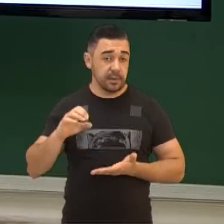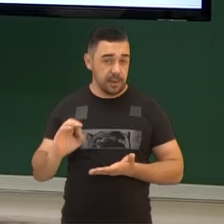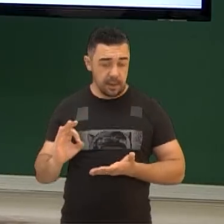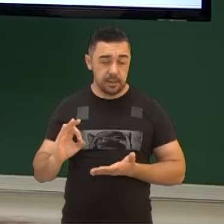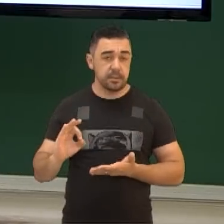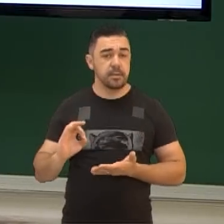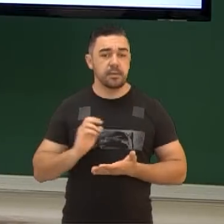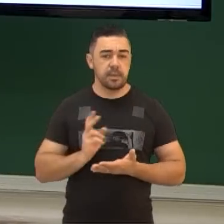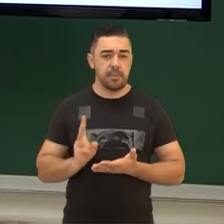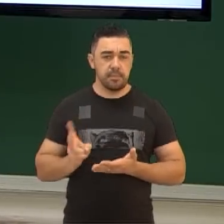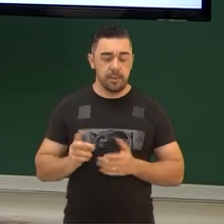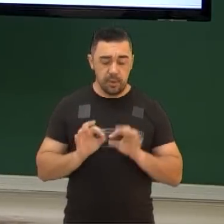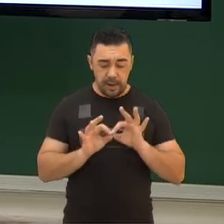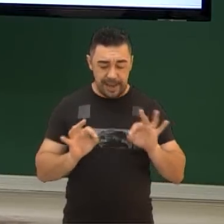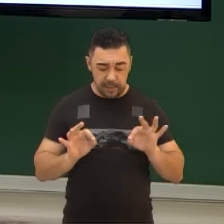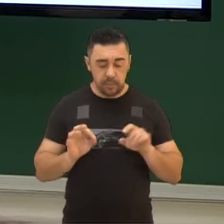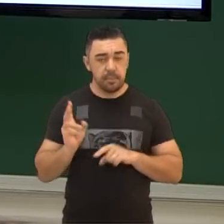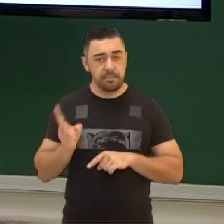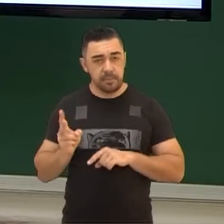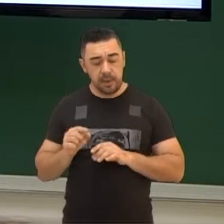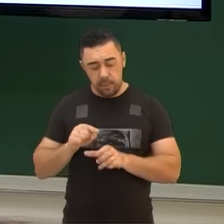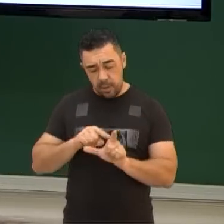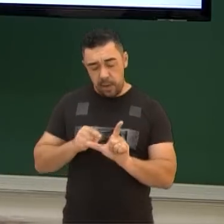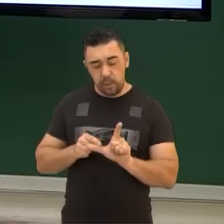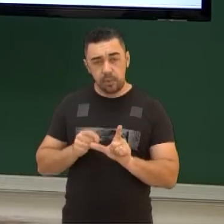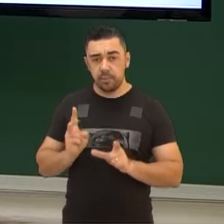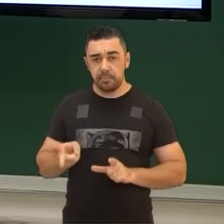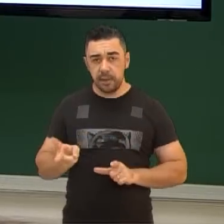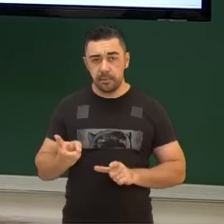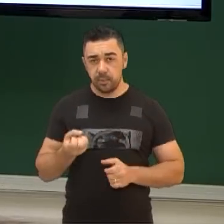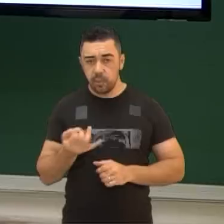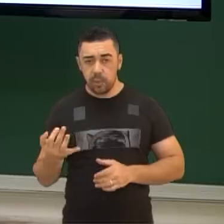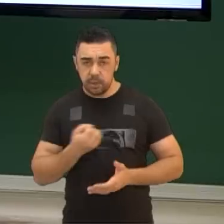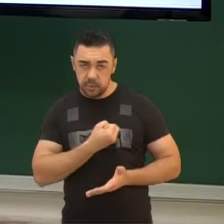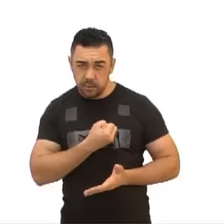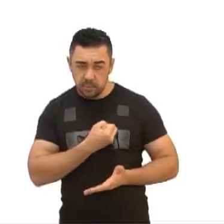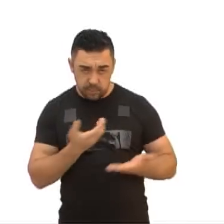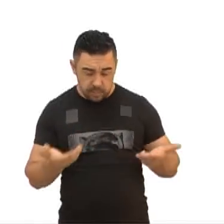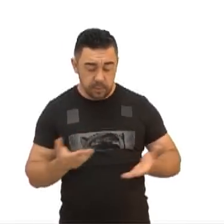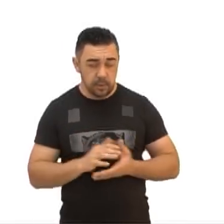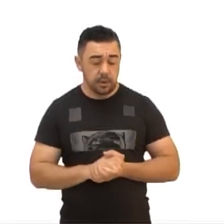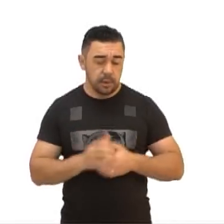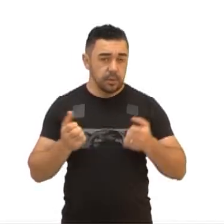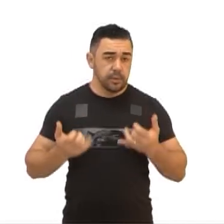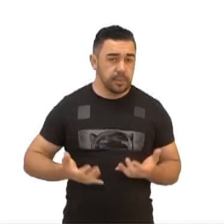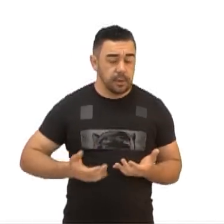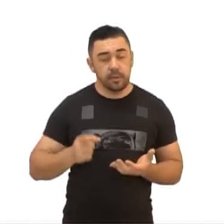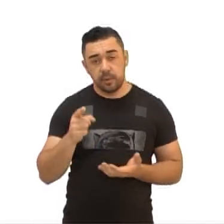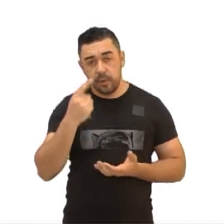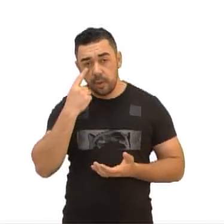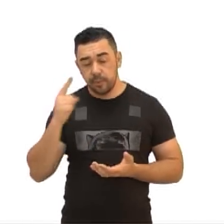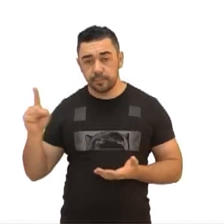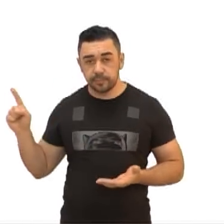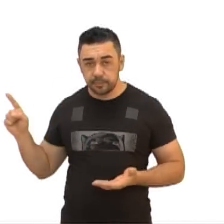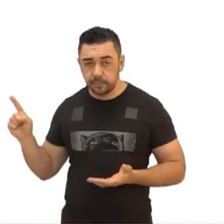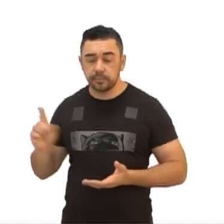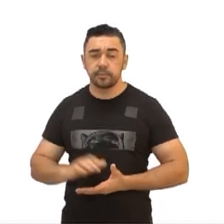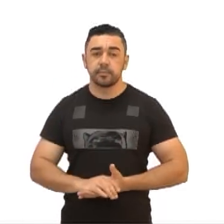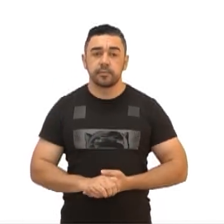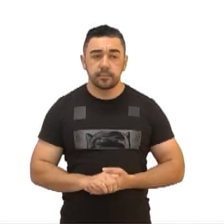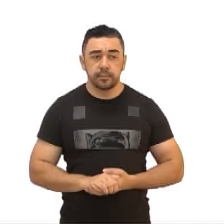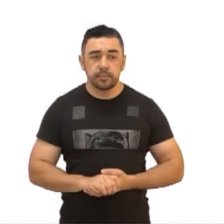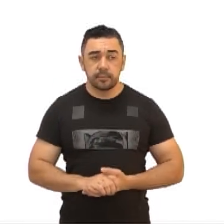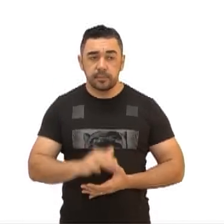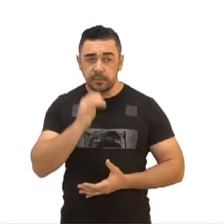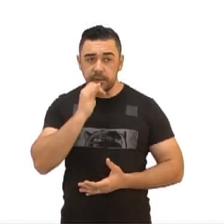ângulos com a mesma medida. Lembra disso? Então, olha só, isso que a professora está querendo falar. Quando eu tenho aqui, olha só, tem